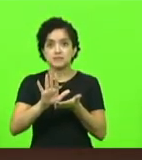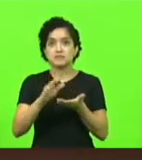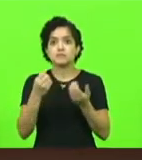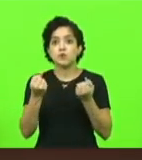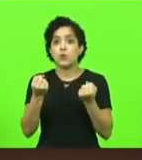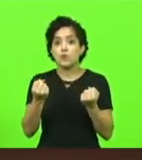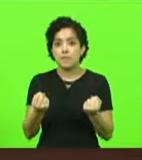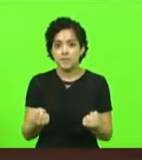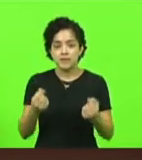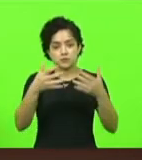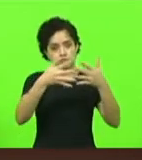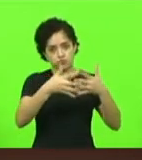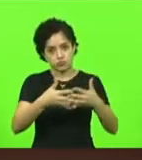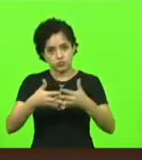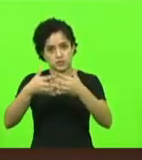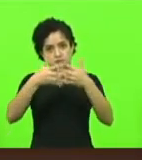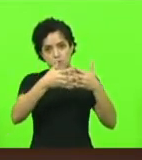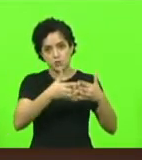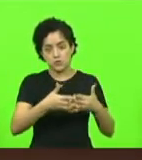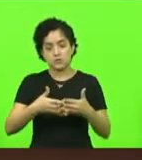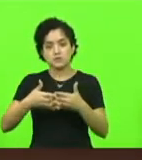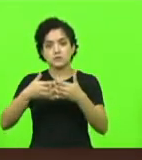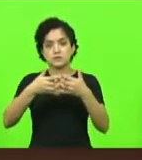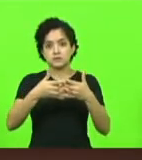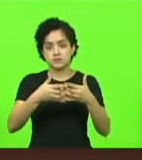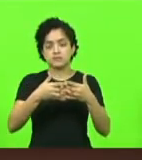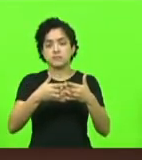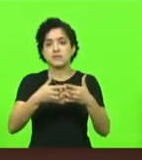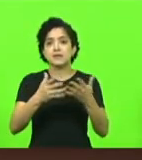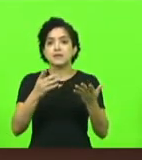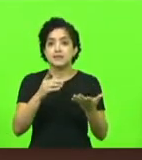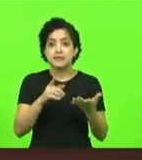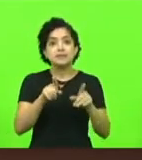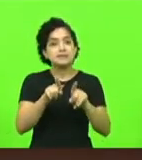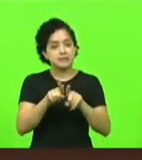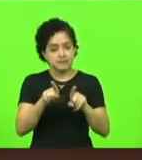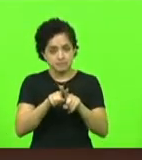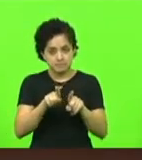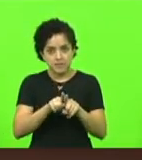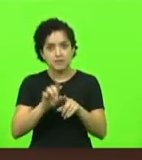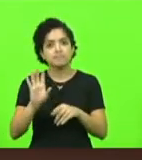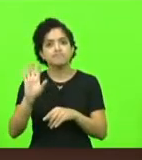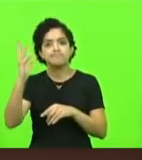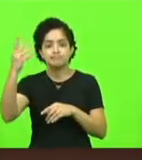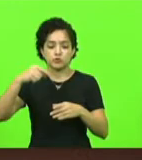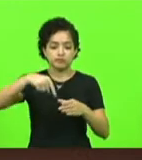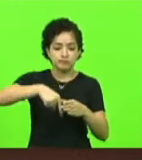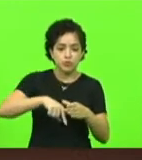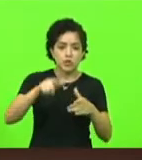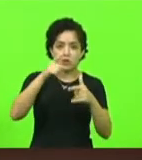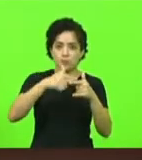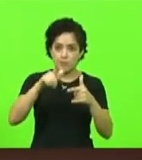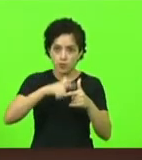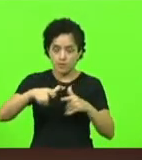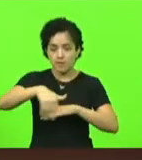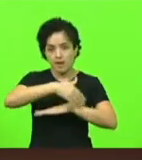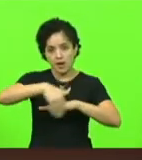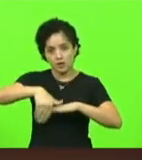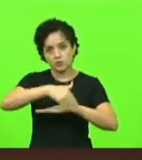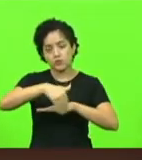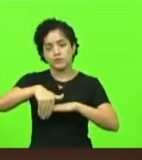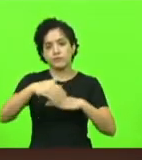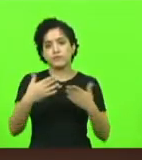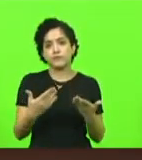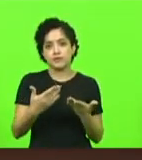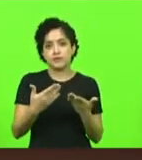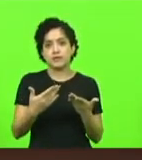caminhões, que também é um dos grandes motivadores para tantos buracos. A rodovia, põe rodovia de ferro que